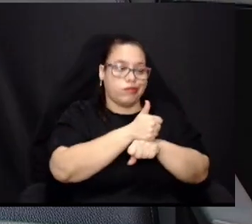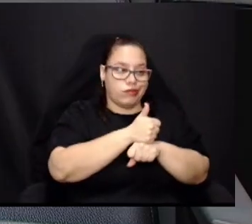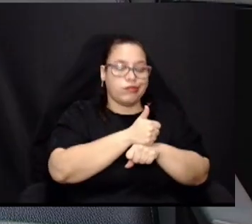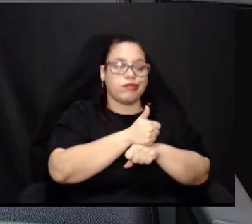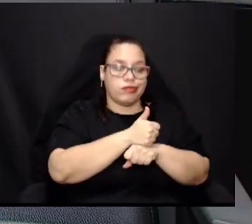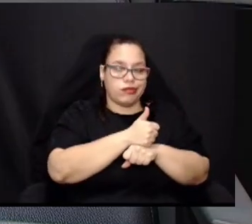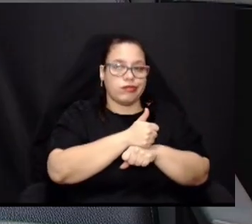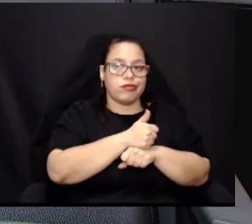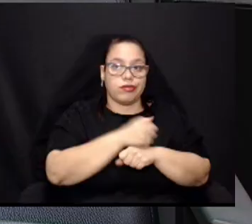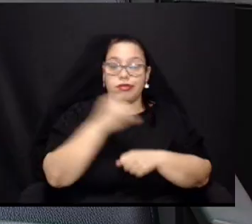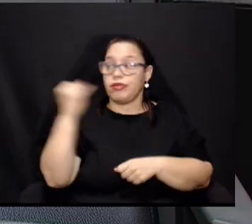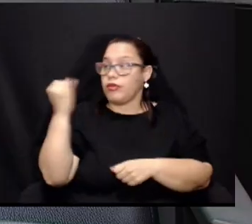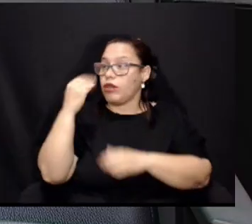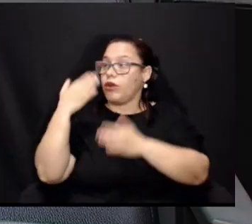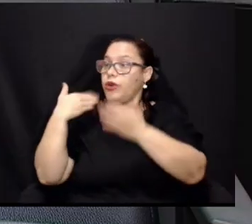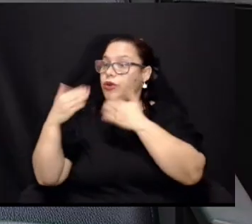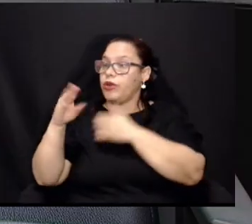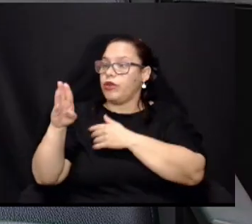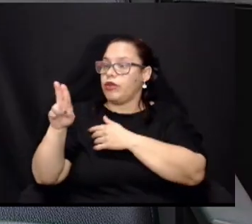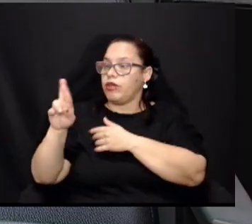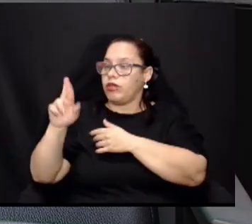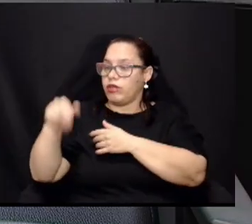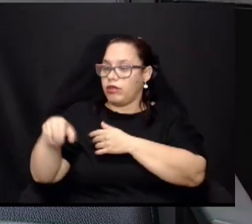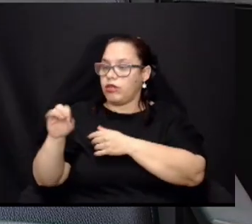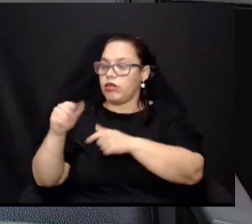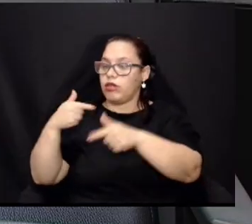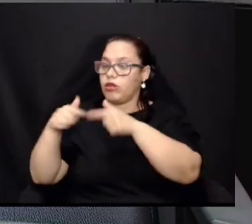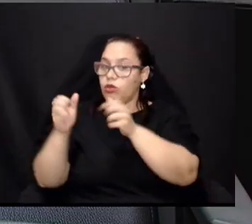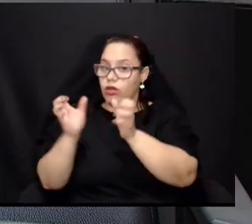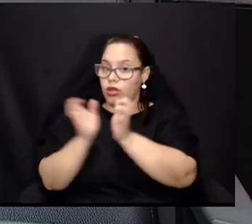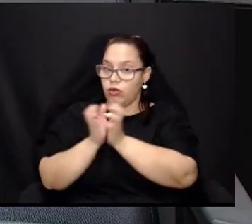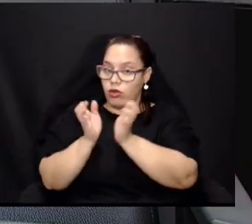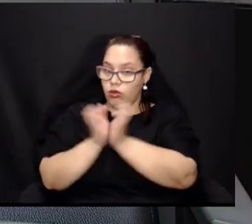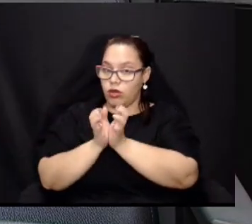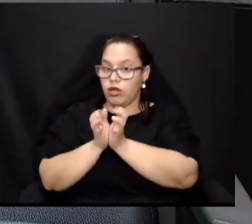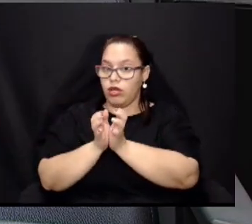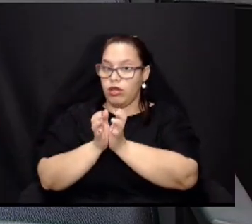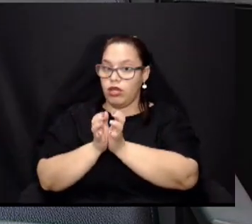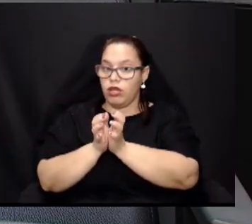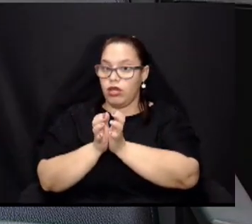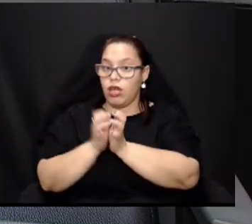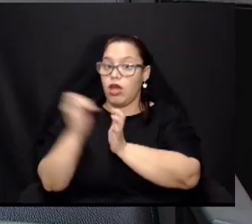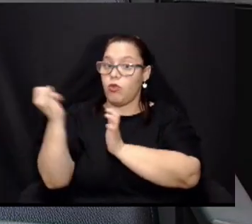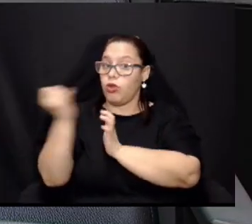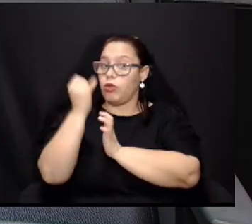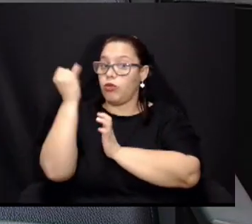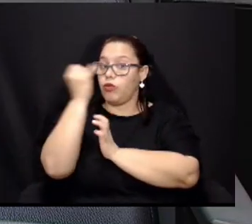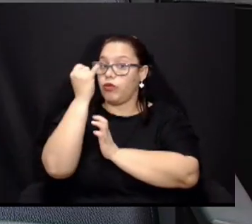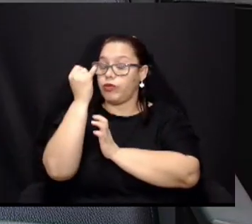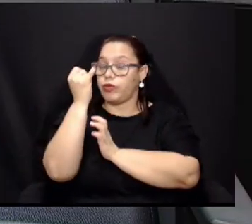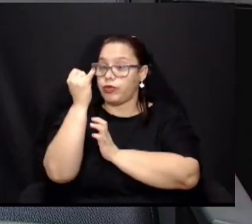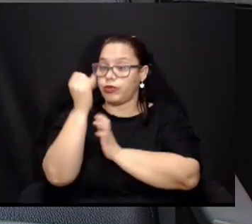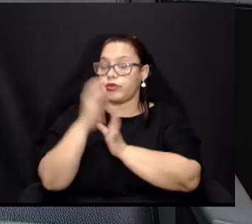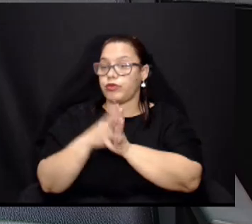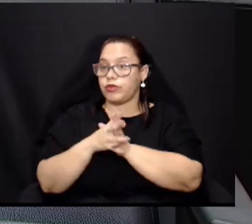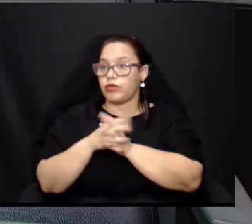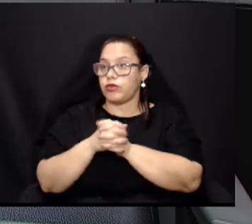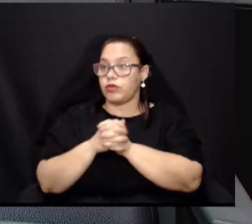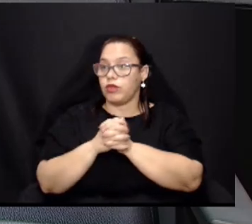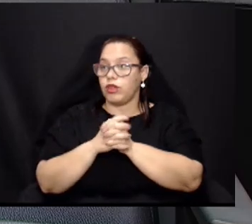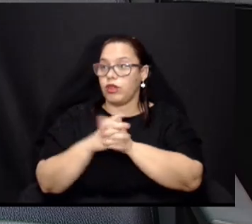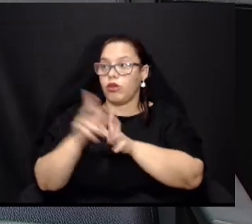gente conversou com o Bruno nessa questão do trabalho em equipe, né? Que é fundamental, é essencial, né? Para girar tudo certo,